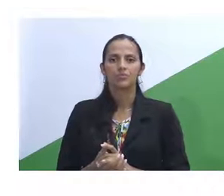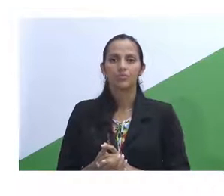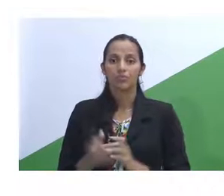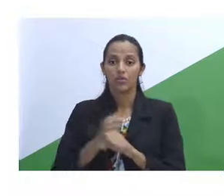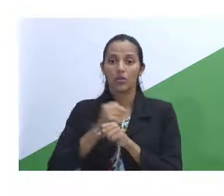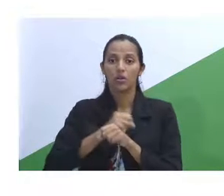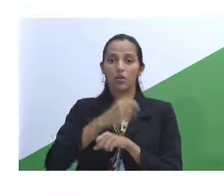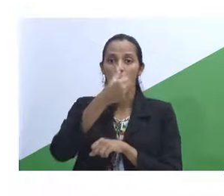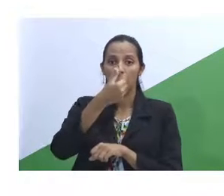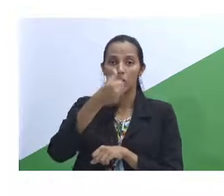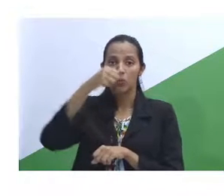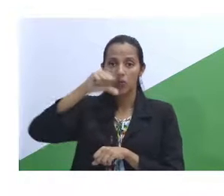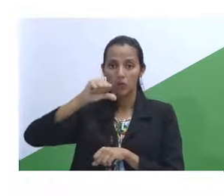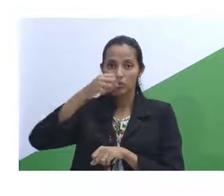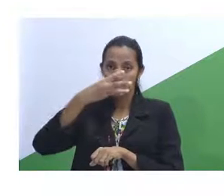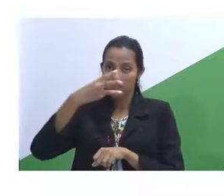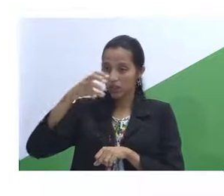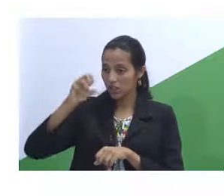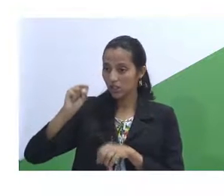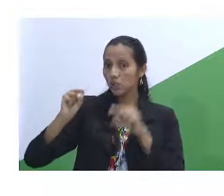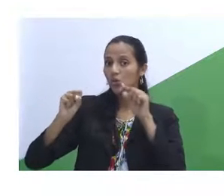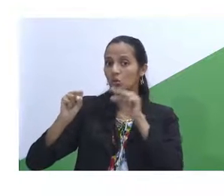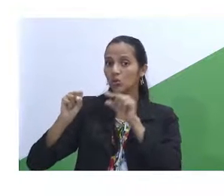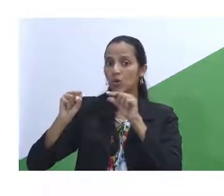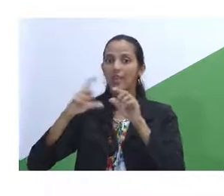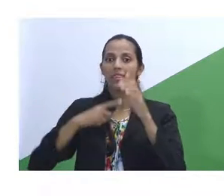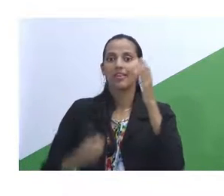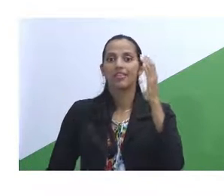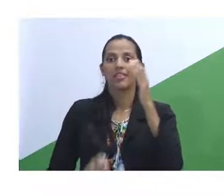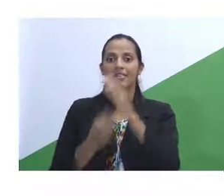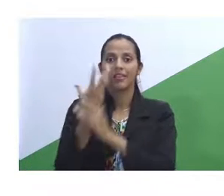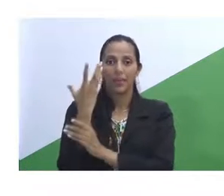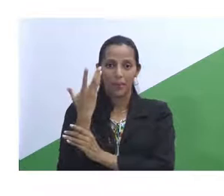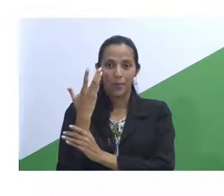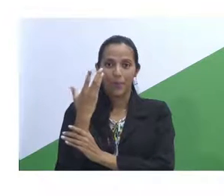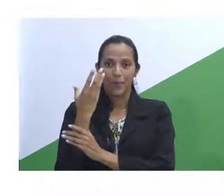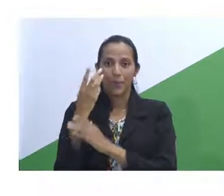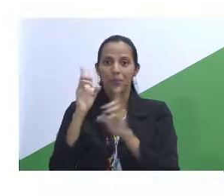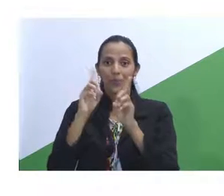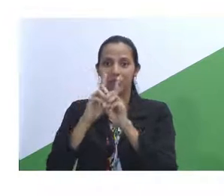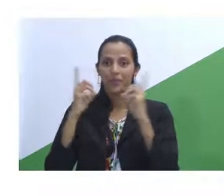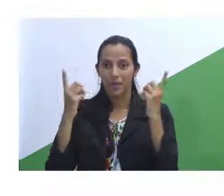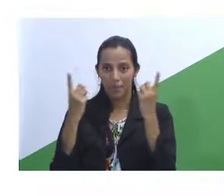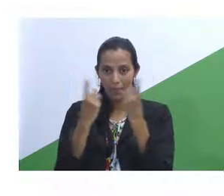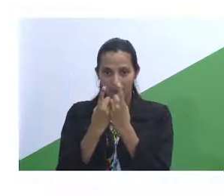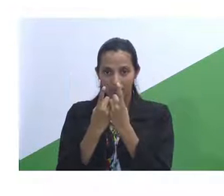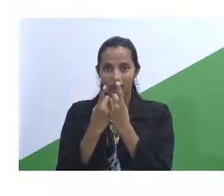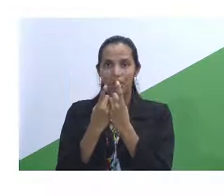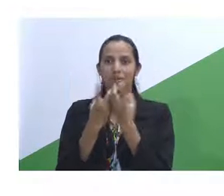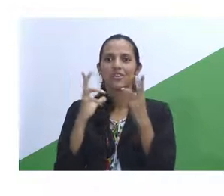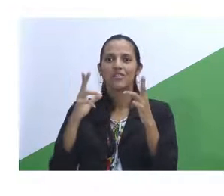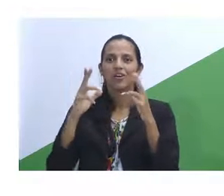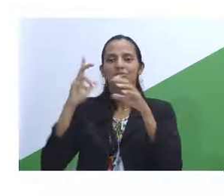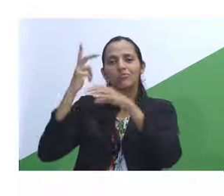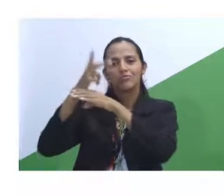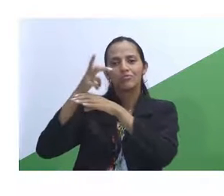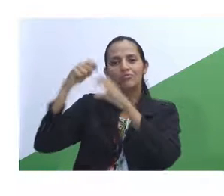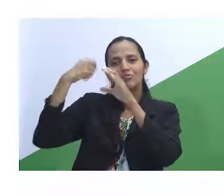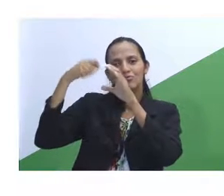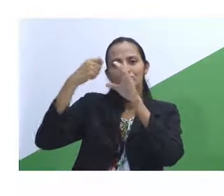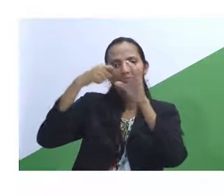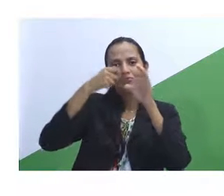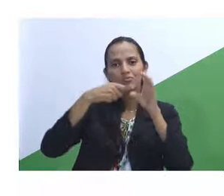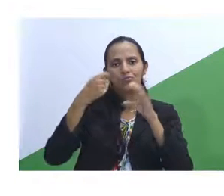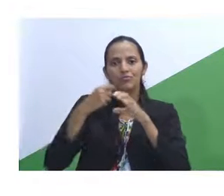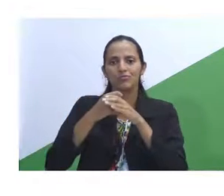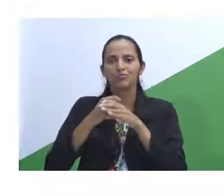1938, há, então, aí a criação do Departamento de Imprensa e Propaganda, DIP, né, essa é a sigla básica,